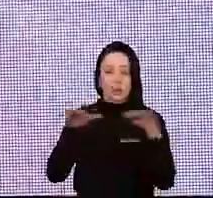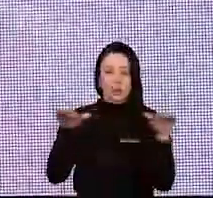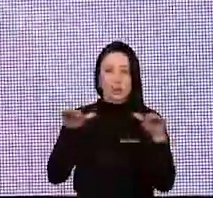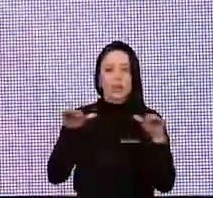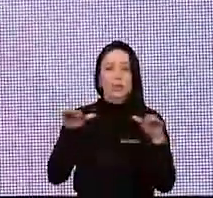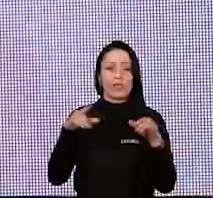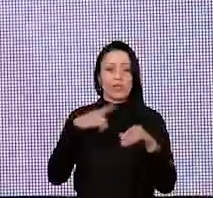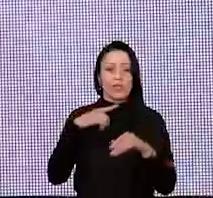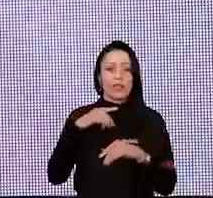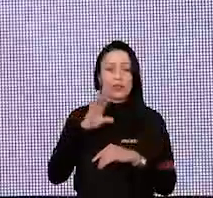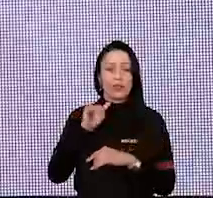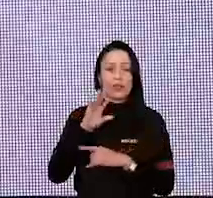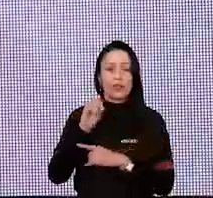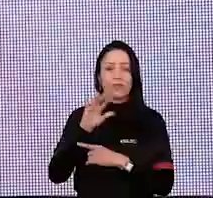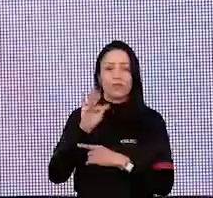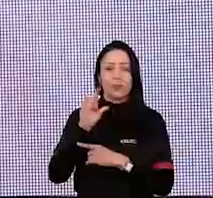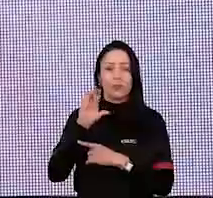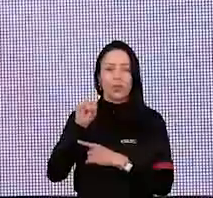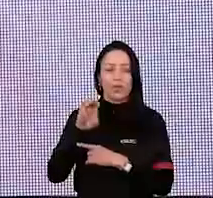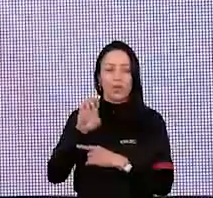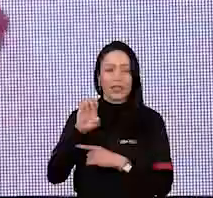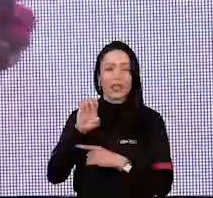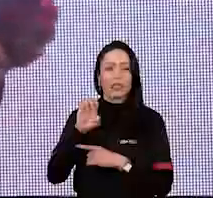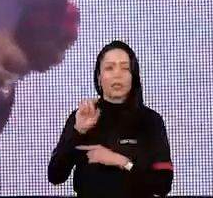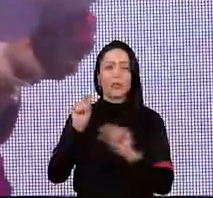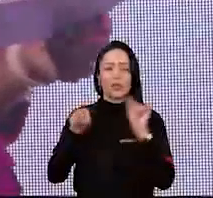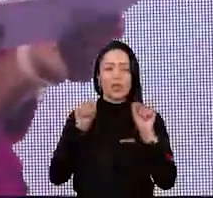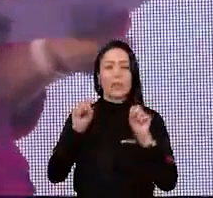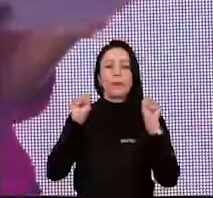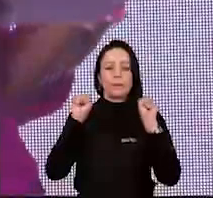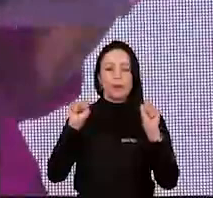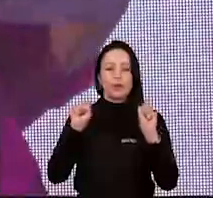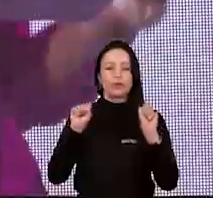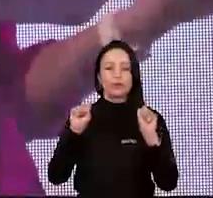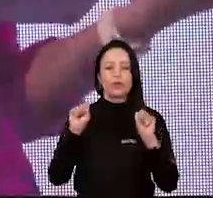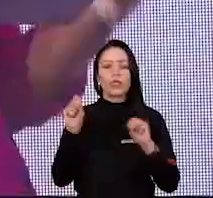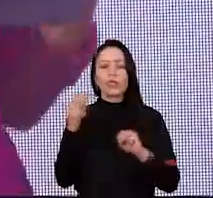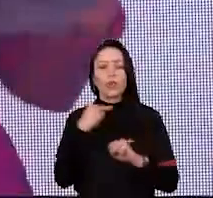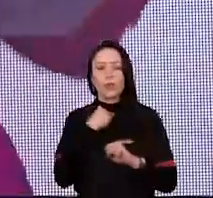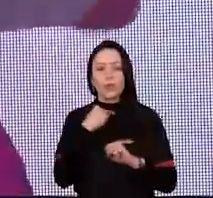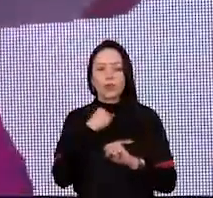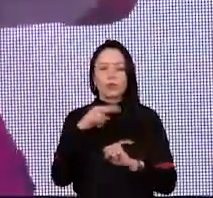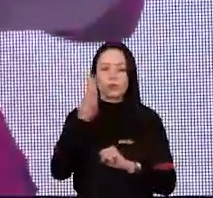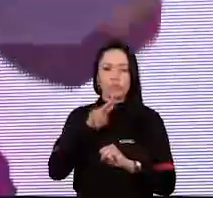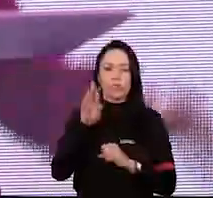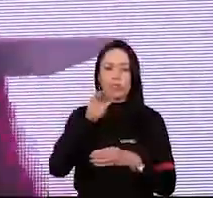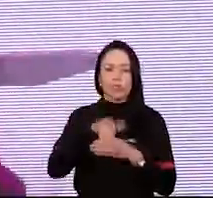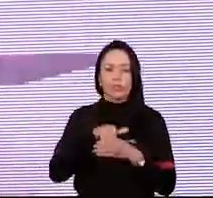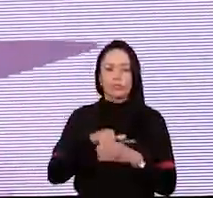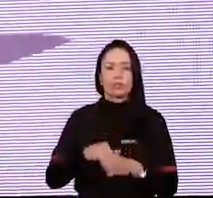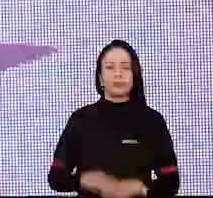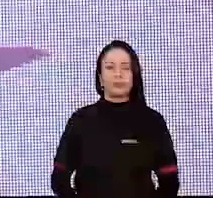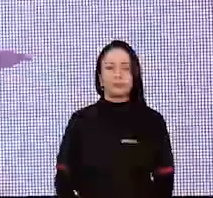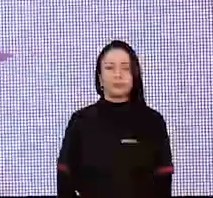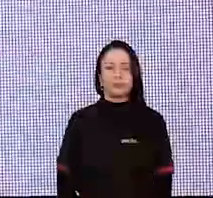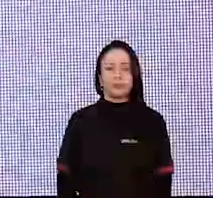houver produção de biofilme por bactérias, o que pode e o que não pode usar dentro do conduto?